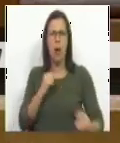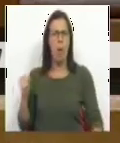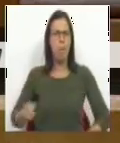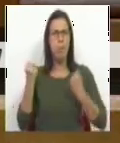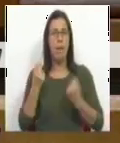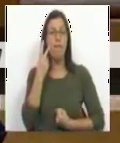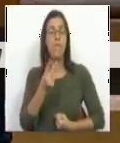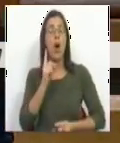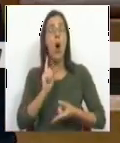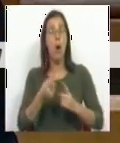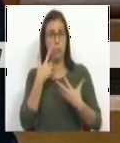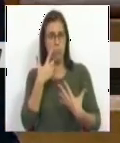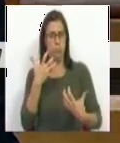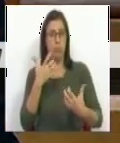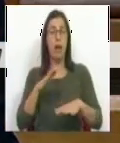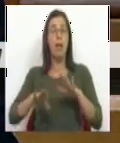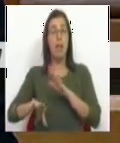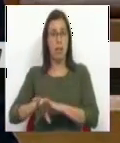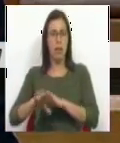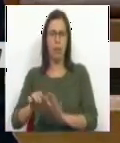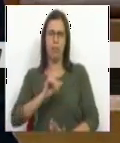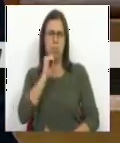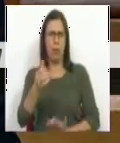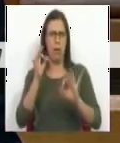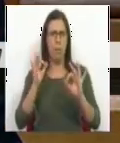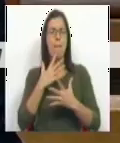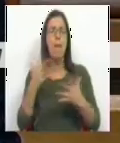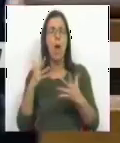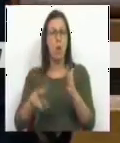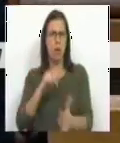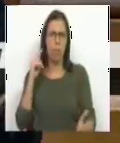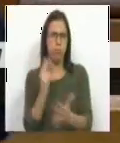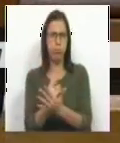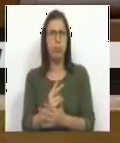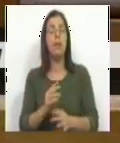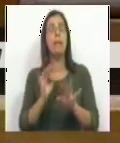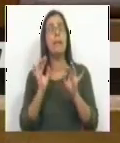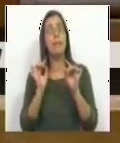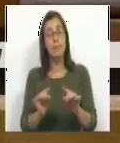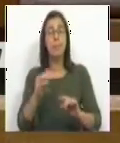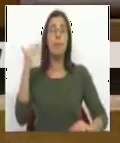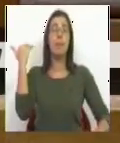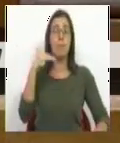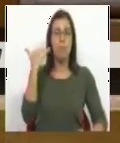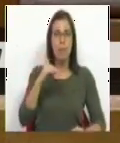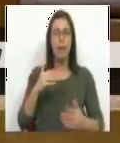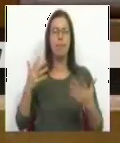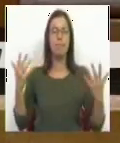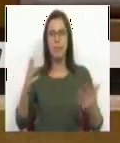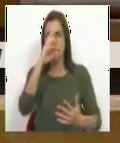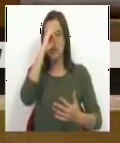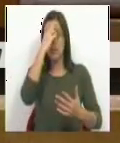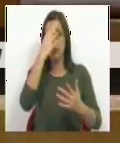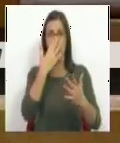recusando ver o que estava à vista. A direita tinha perdido a maioria. E assim, Passos Coelho se entregava ao